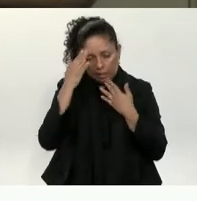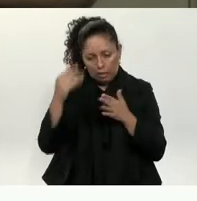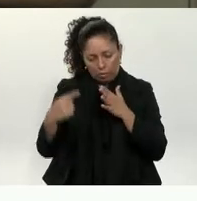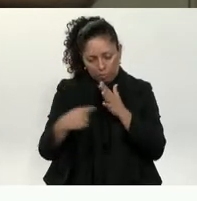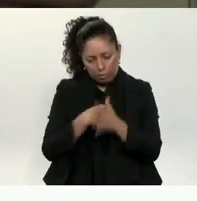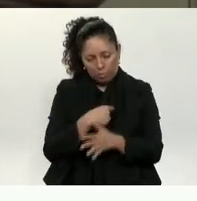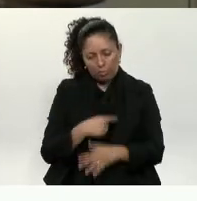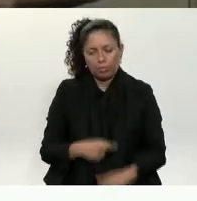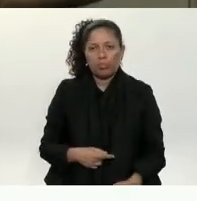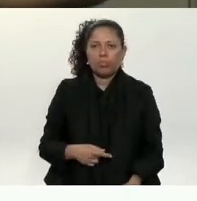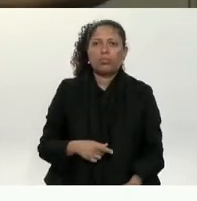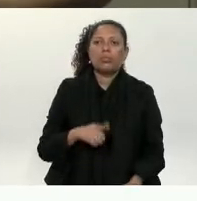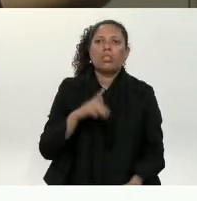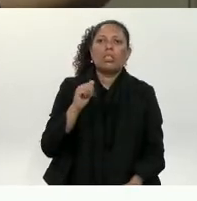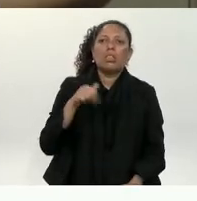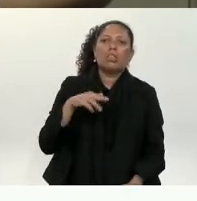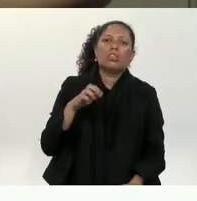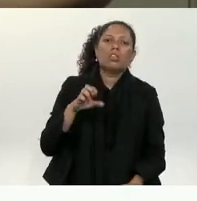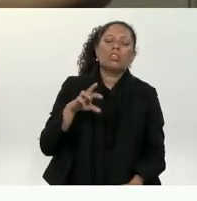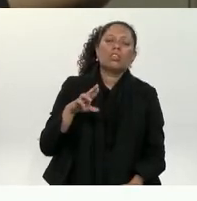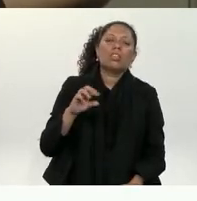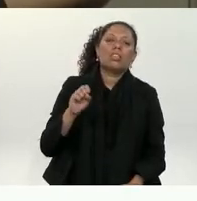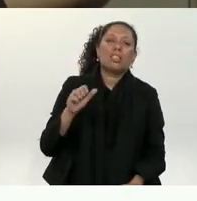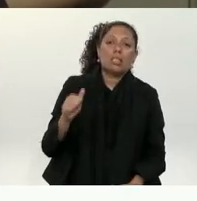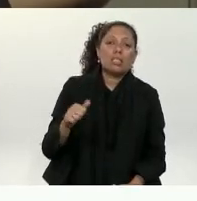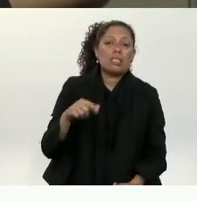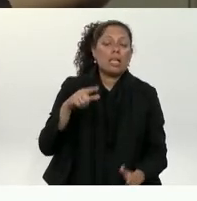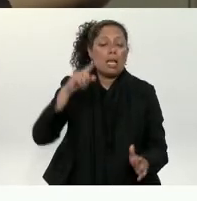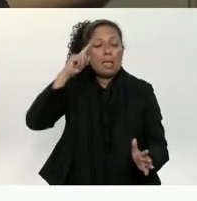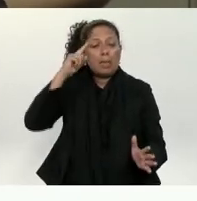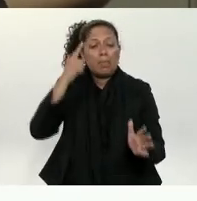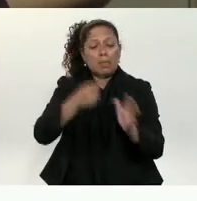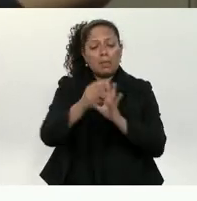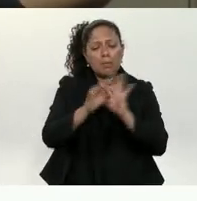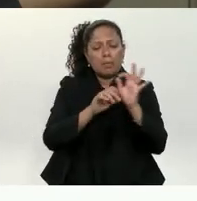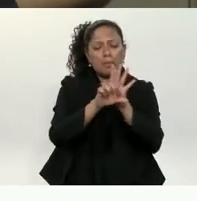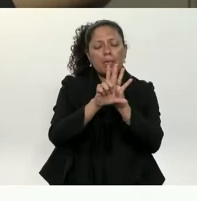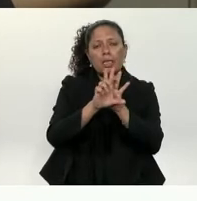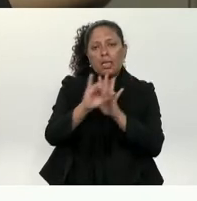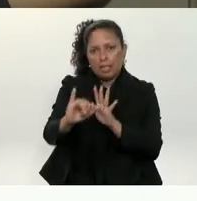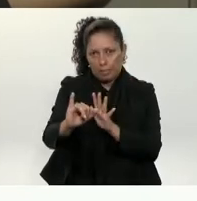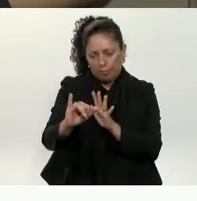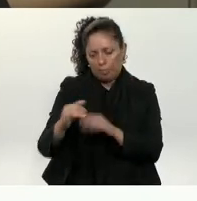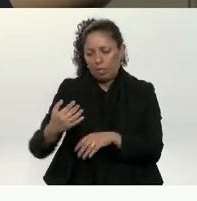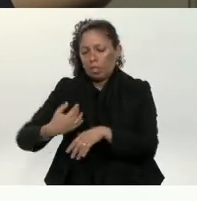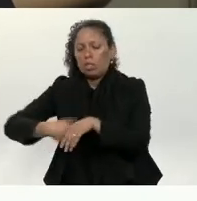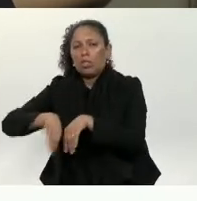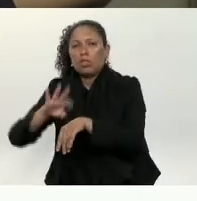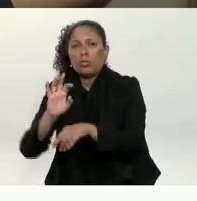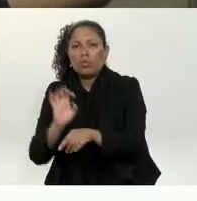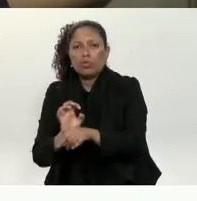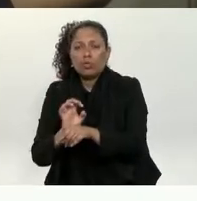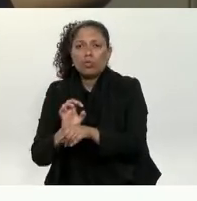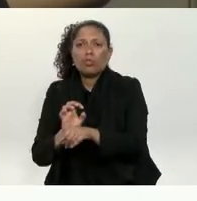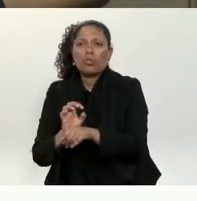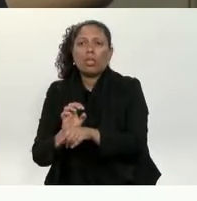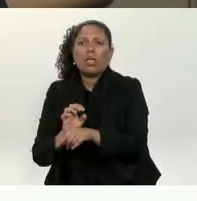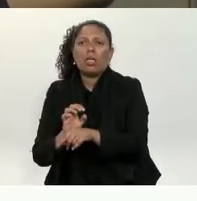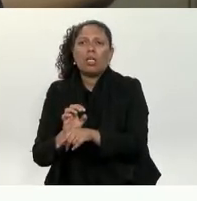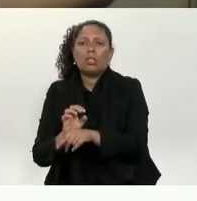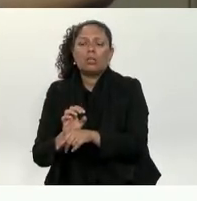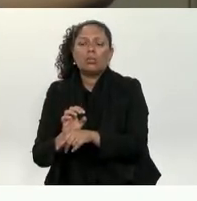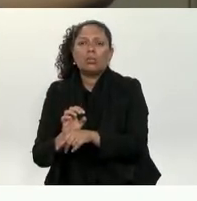A Genessa é uma agência reguladora, ela define as regras do jogo, né? Bom, o Estado do Rio de Janeiro, como poder concedente, o Poder Executivo, como